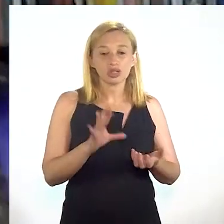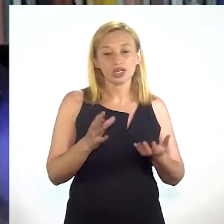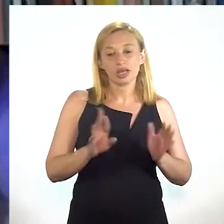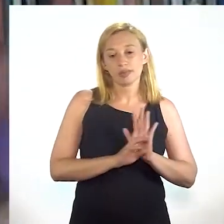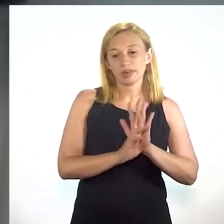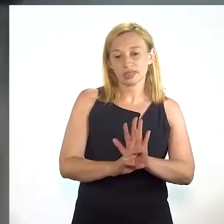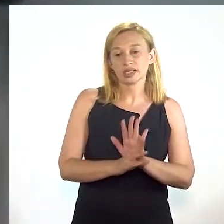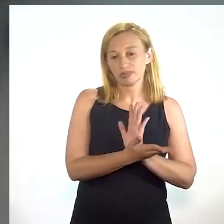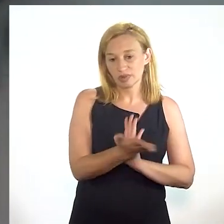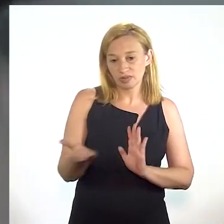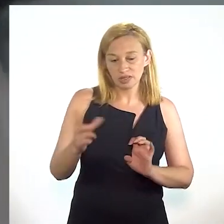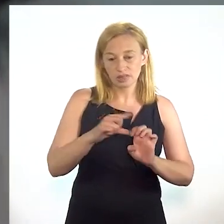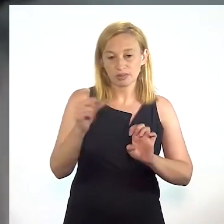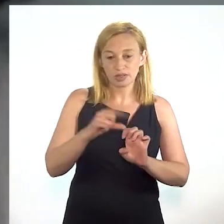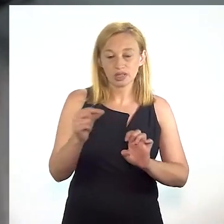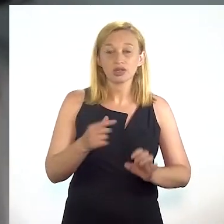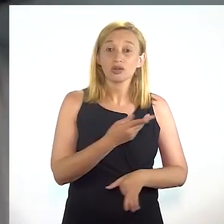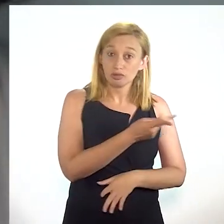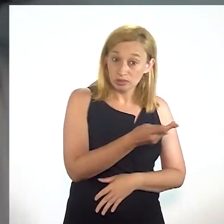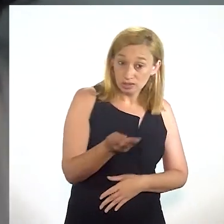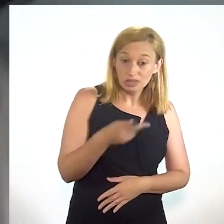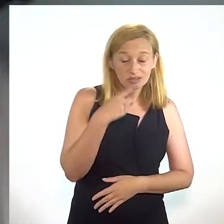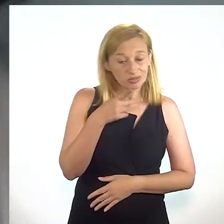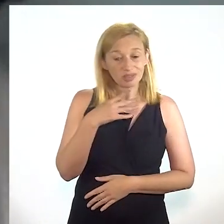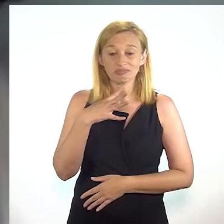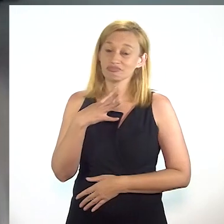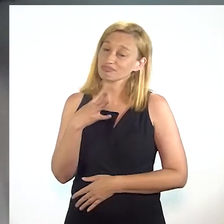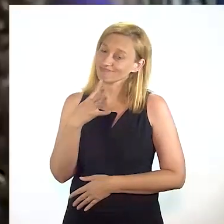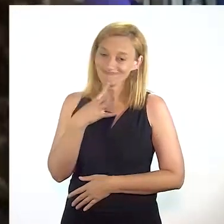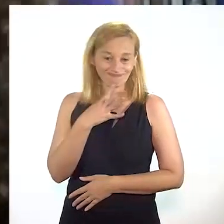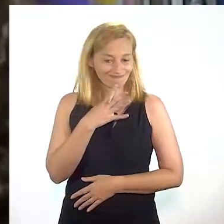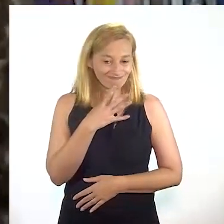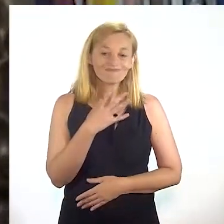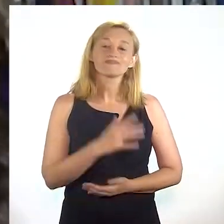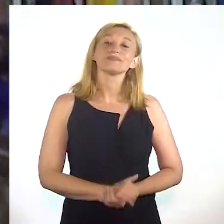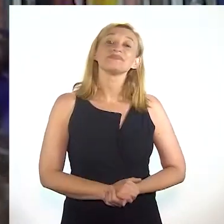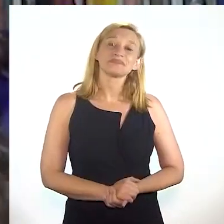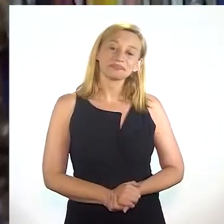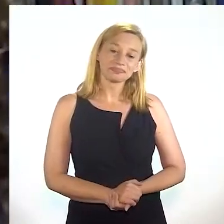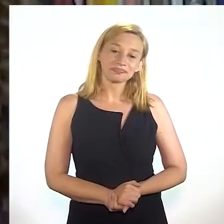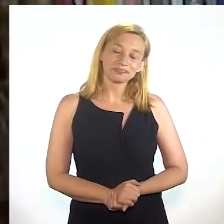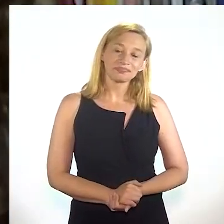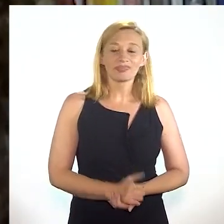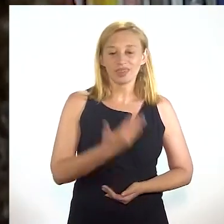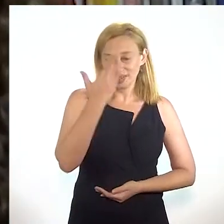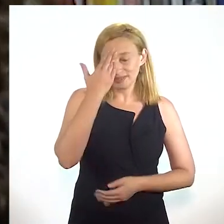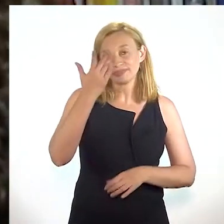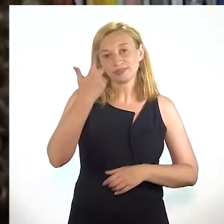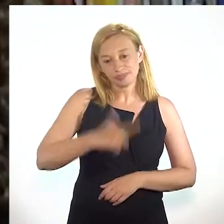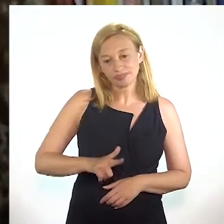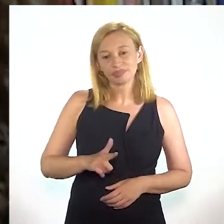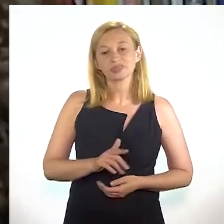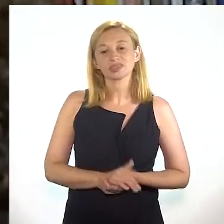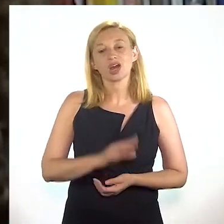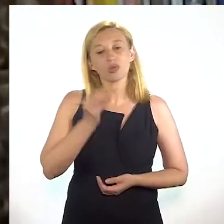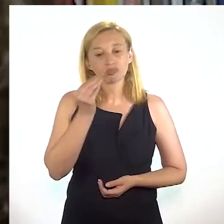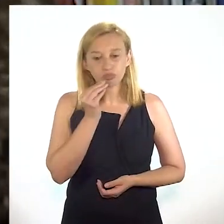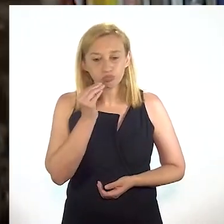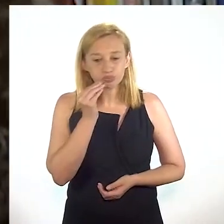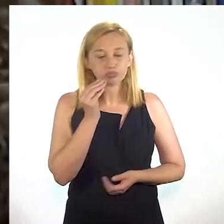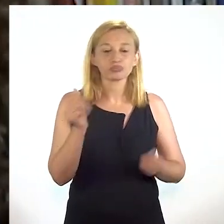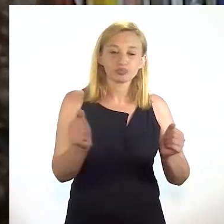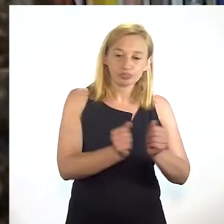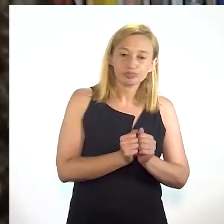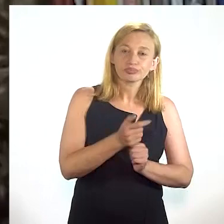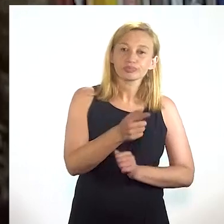um pouquinho sobre o Minho. Eu só queria apresentar esse empreendimento para vocês, porque como vocês não conhecem aqui, e agradecer mais